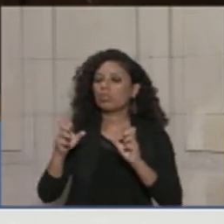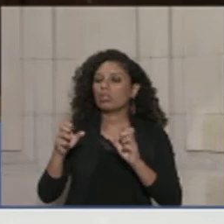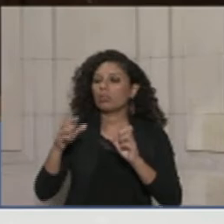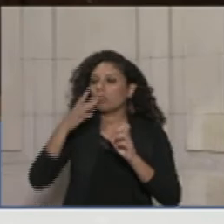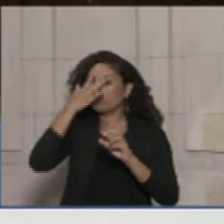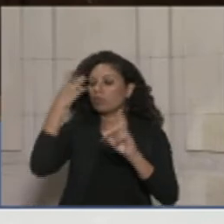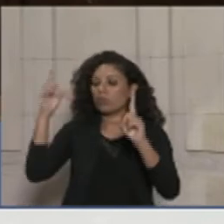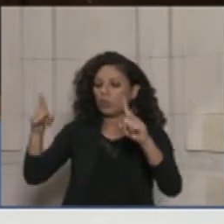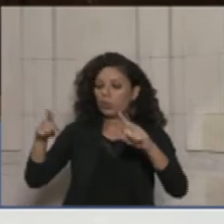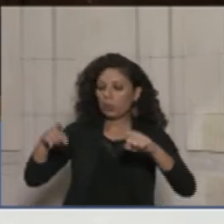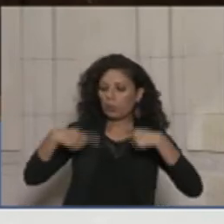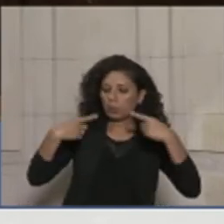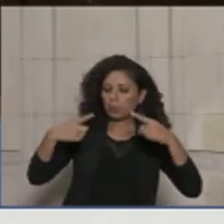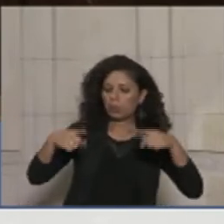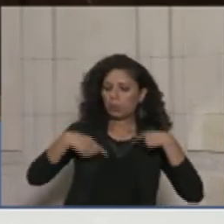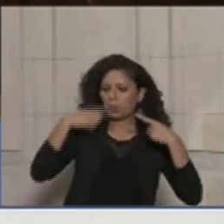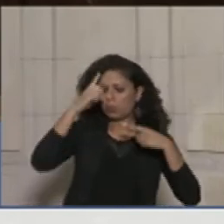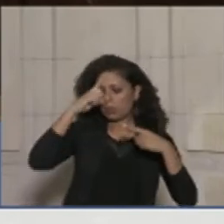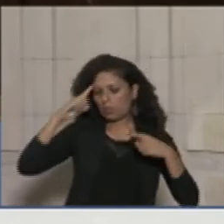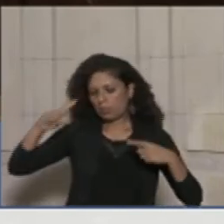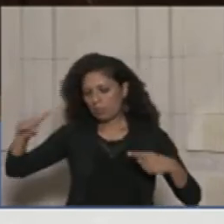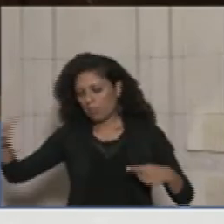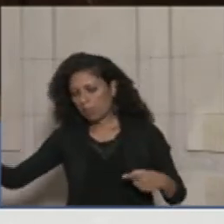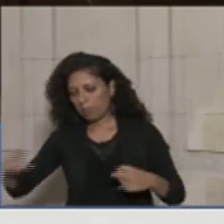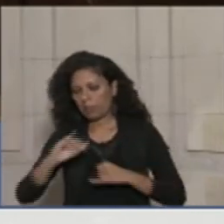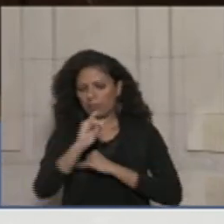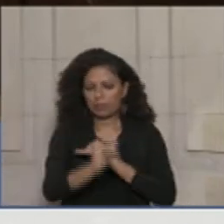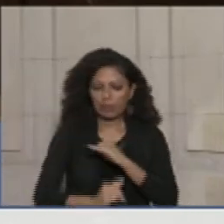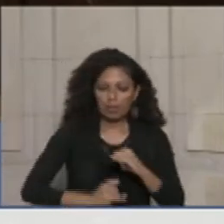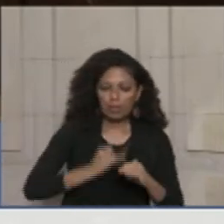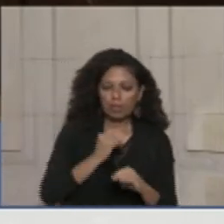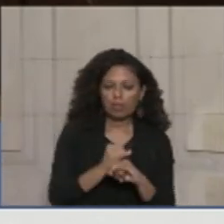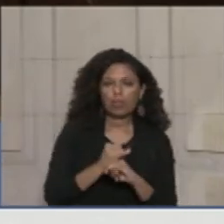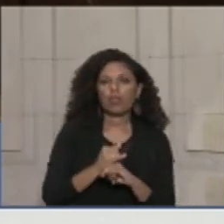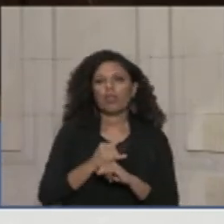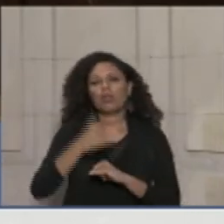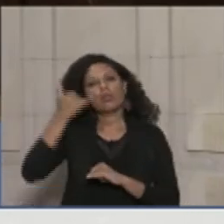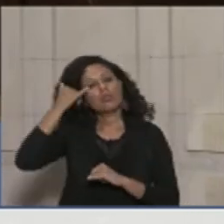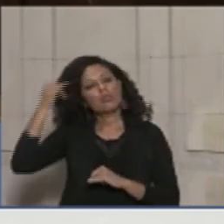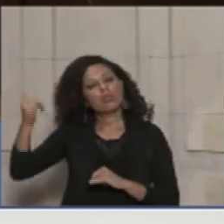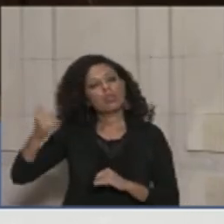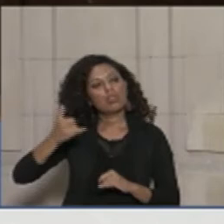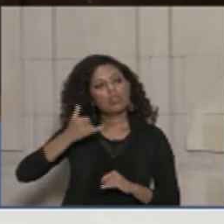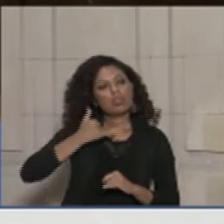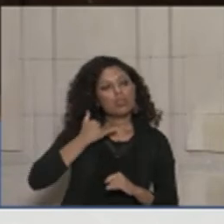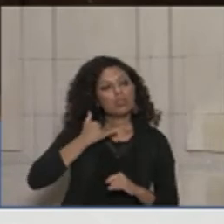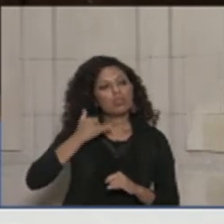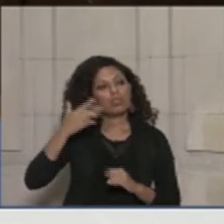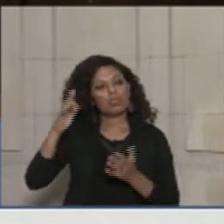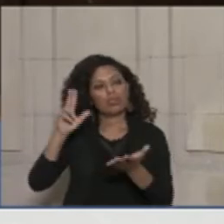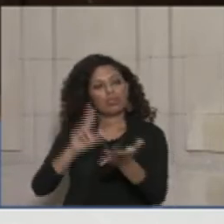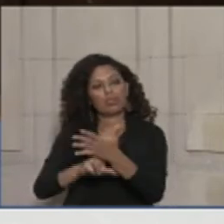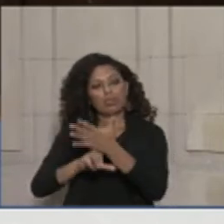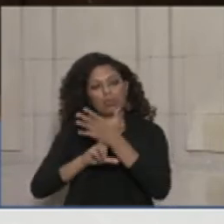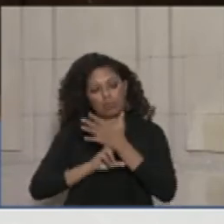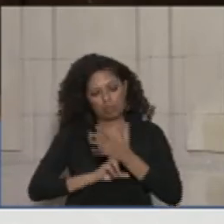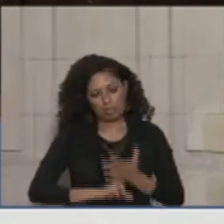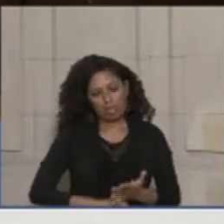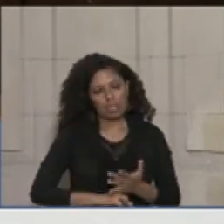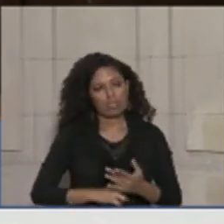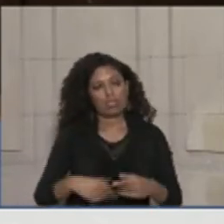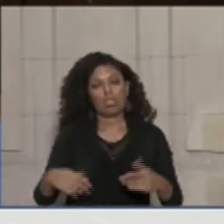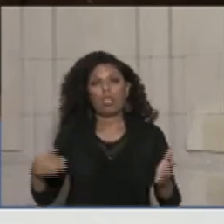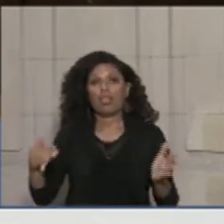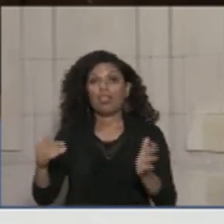e semanais, seja por redes sociais, por telefonemas, por cartas anônimas e